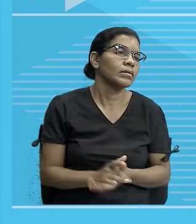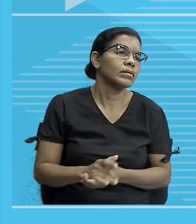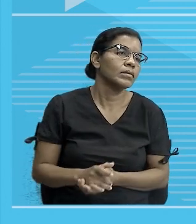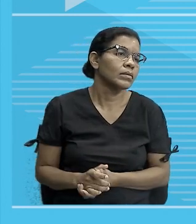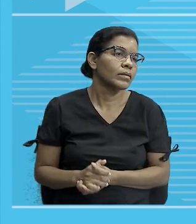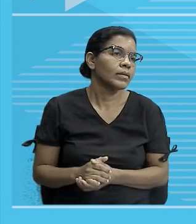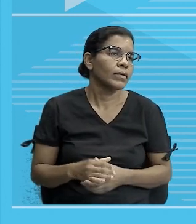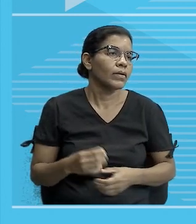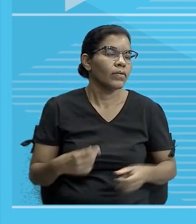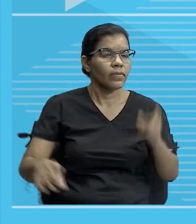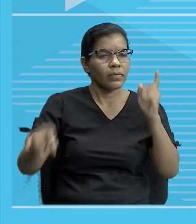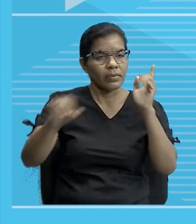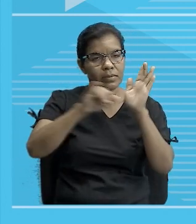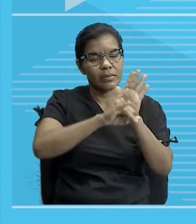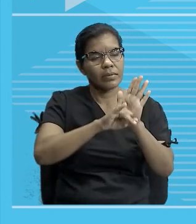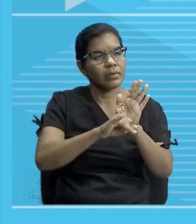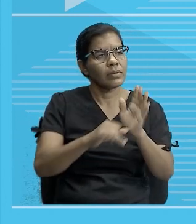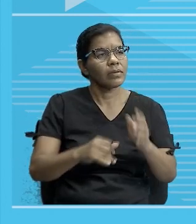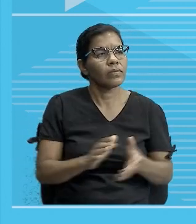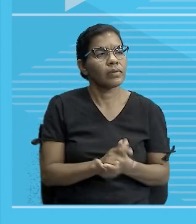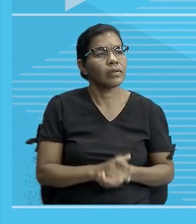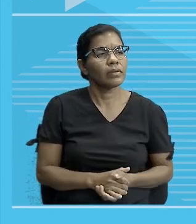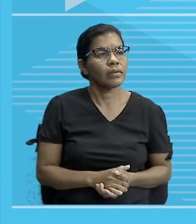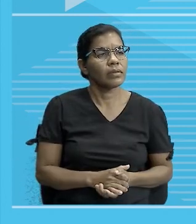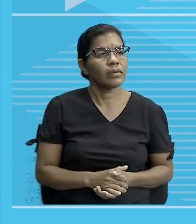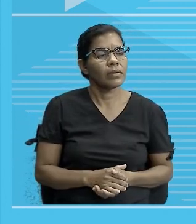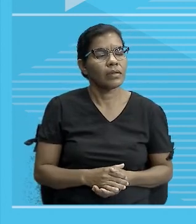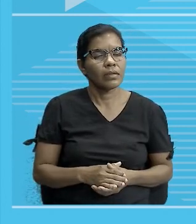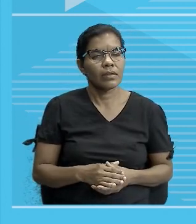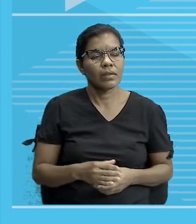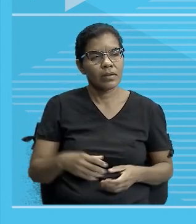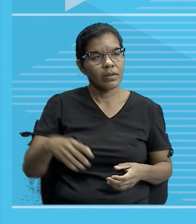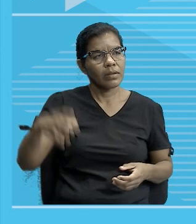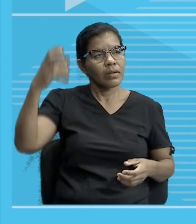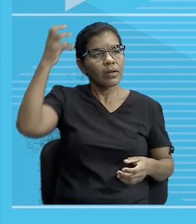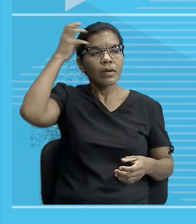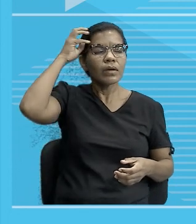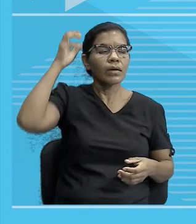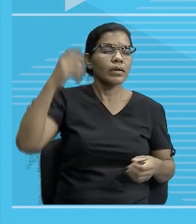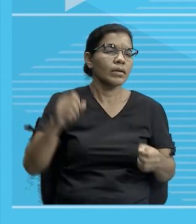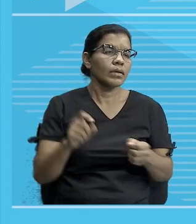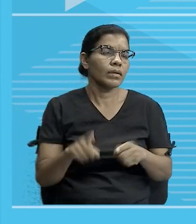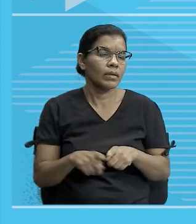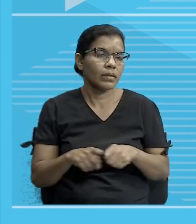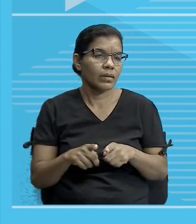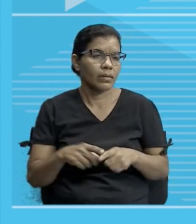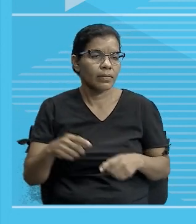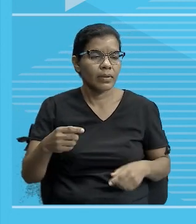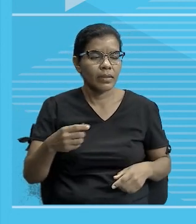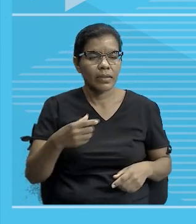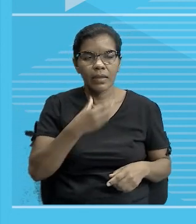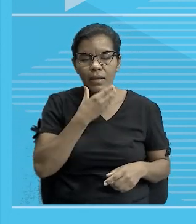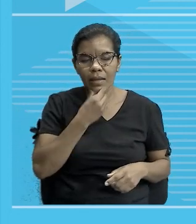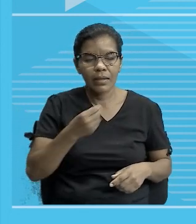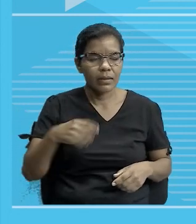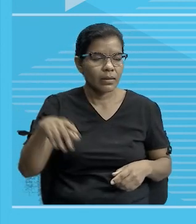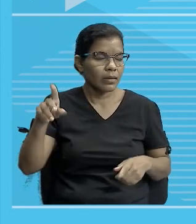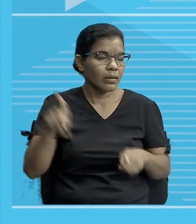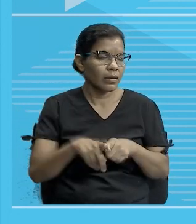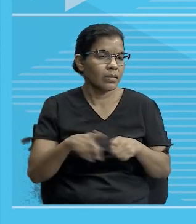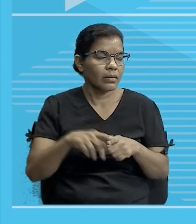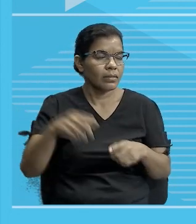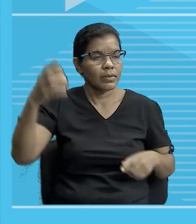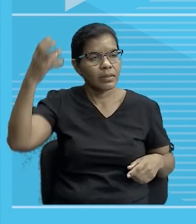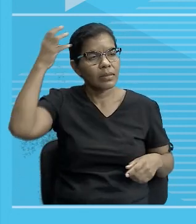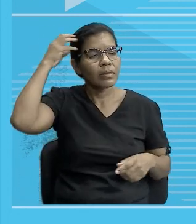foi identificado em Varennes. Tá aí o rei e a rainha. Ô, derrota! Ó céu, ó vida! E a